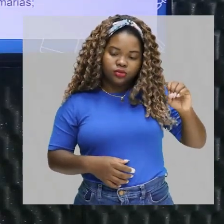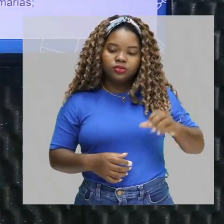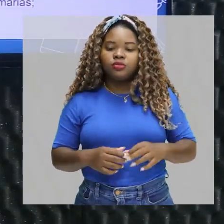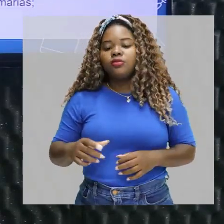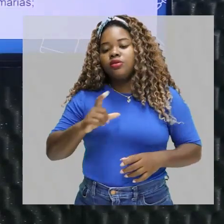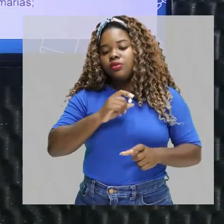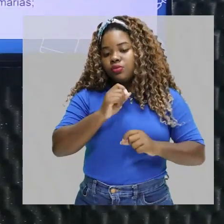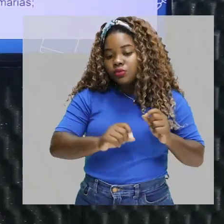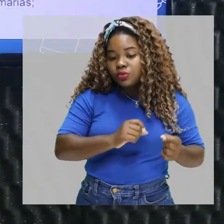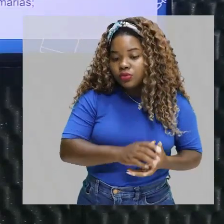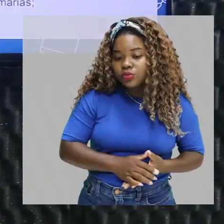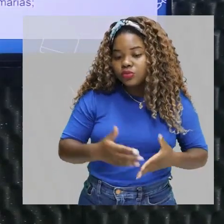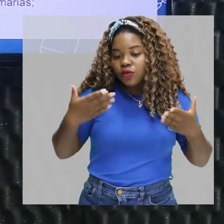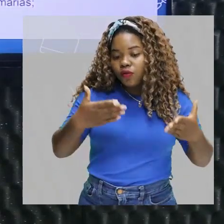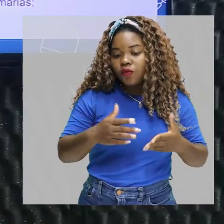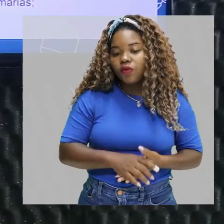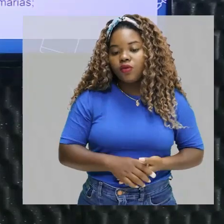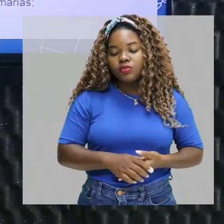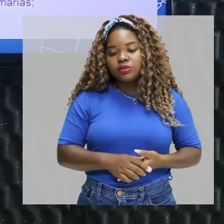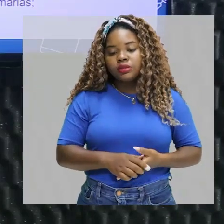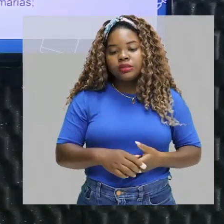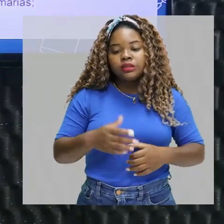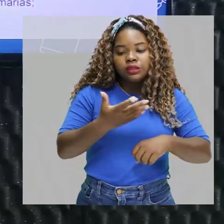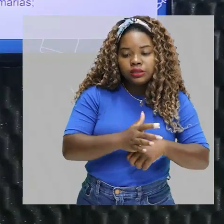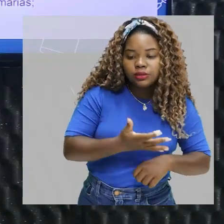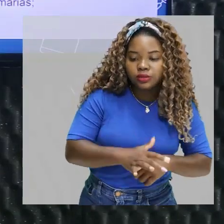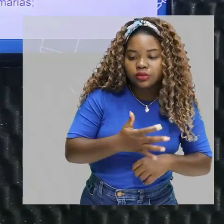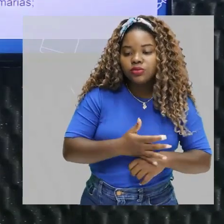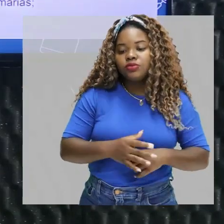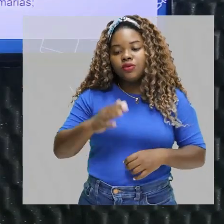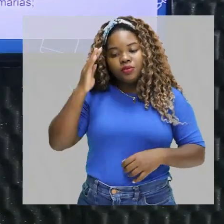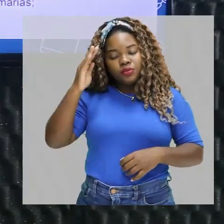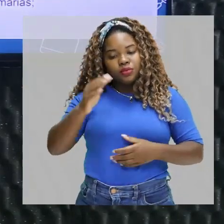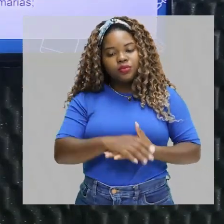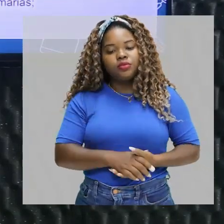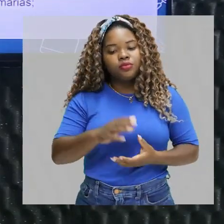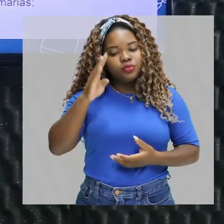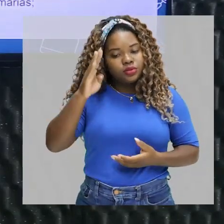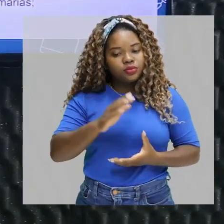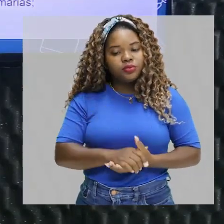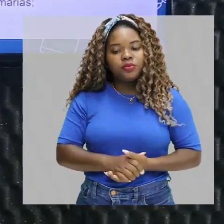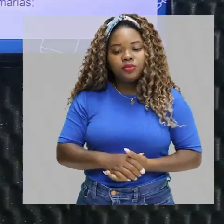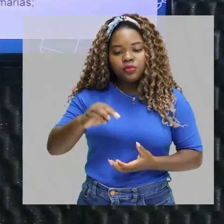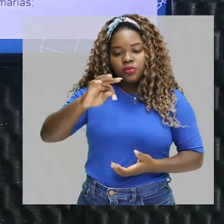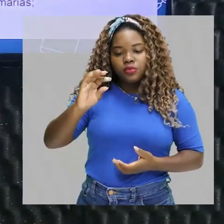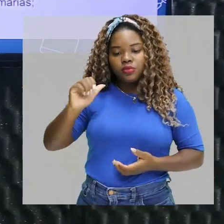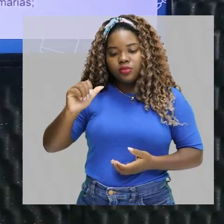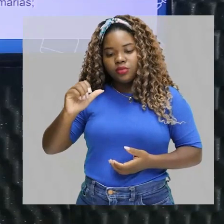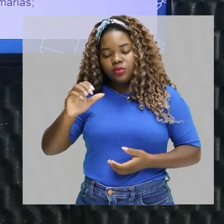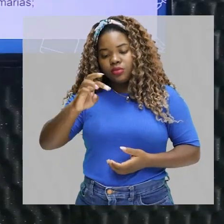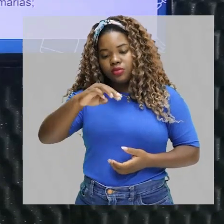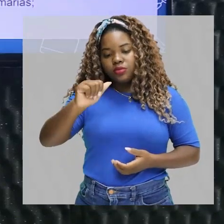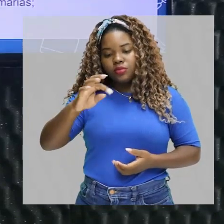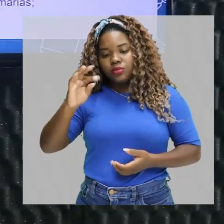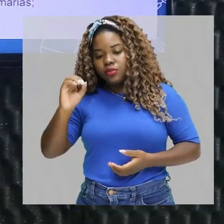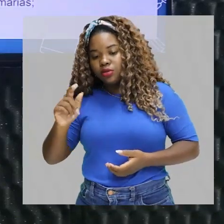destaque para as atividades primárias nessa região principalmente dos Estados de Mato Grosso e Mato Grosso do Sul galera tá certo a